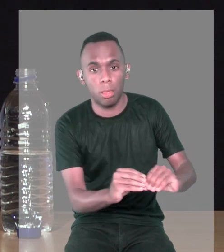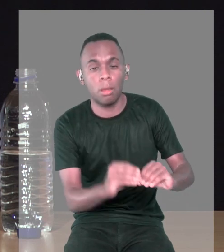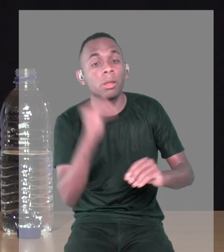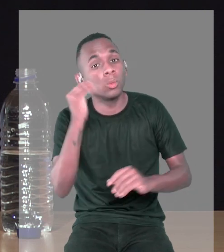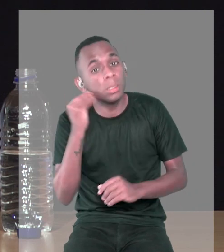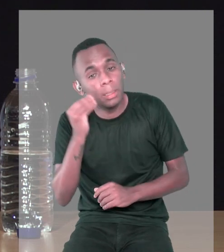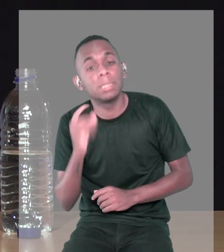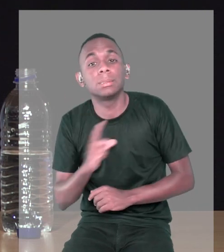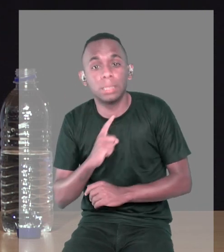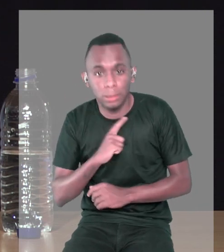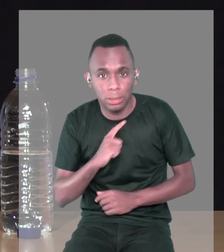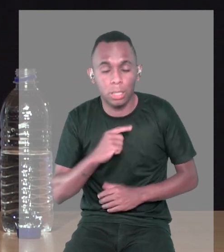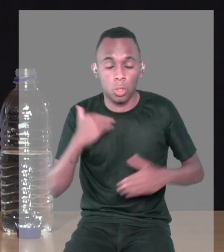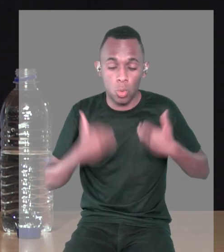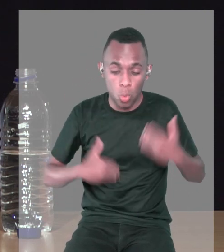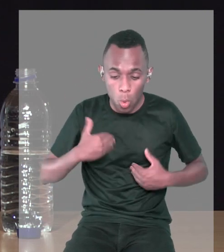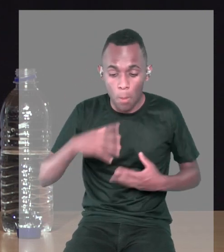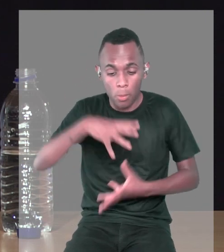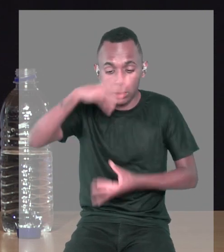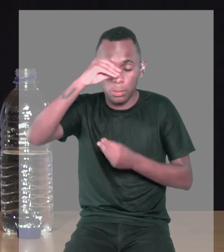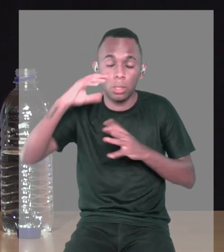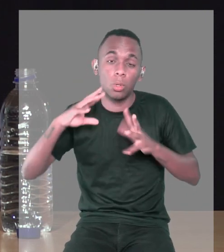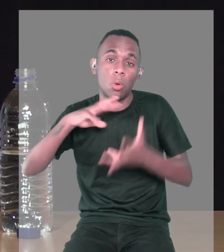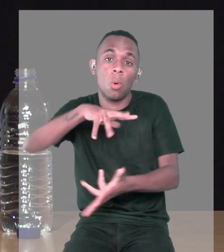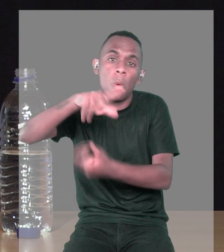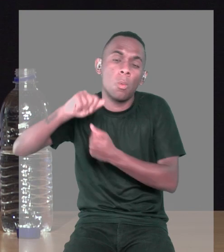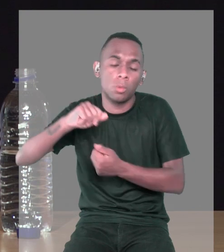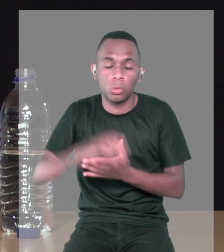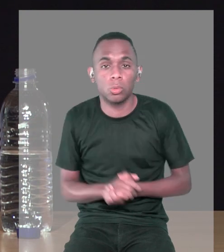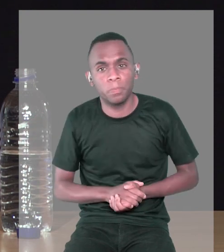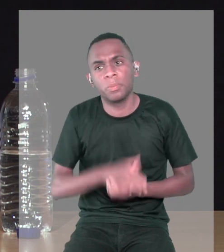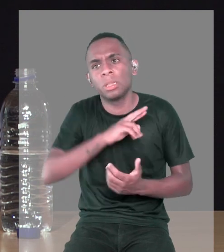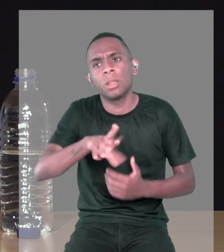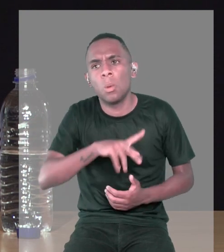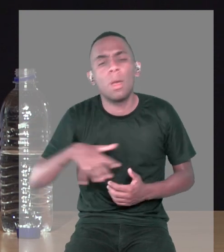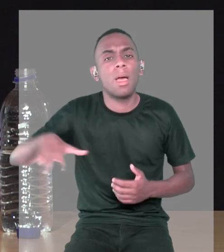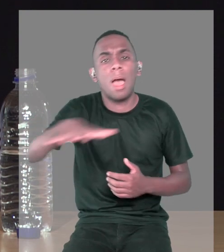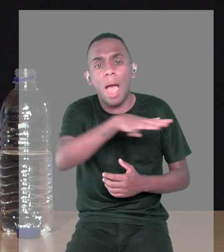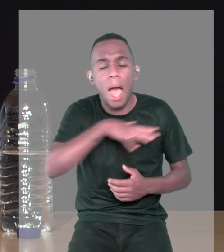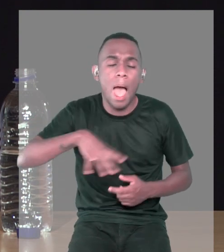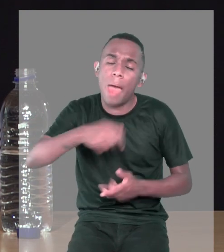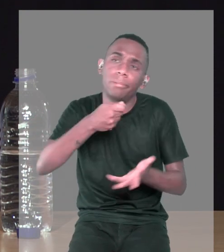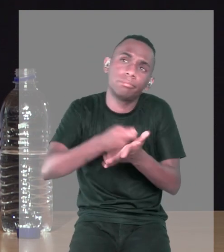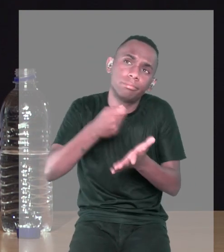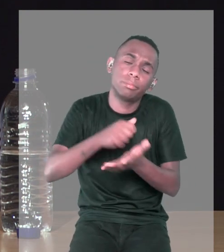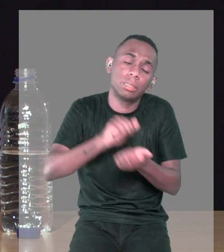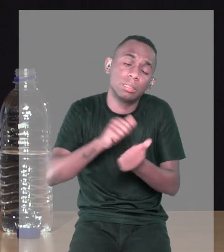podem lidar com âmbitos da experiência, do corpo, do espírito e do mundo, que não são os